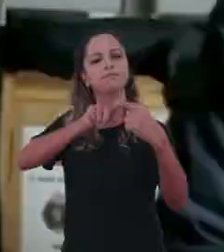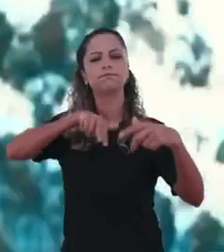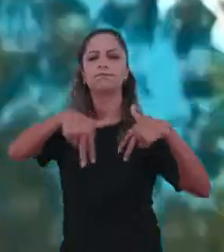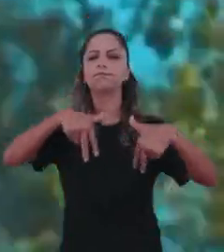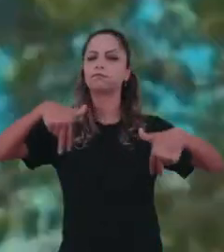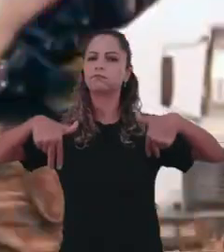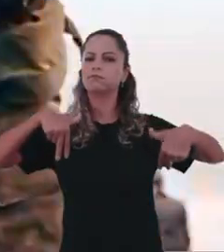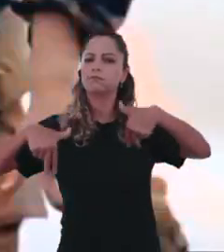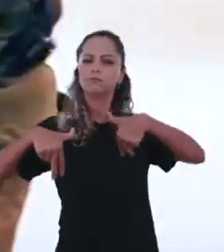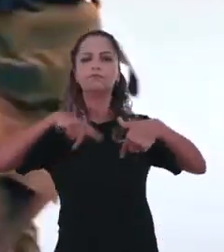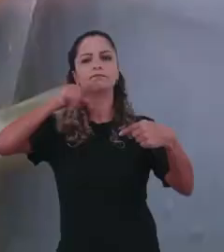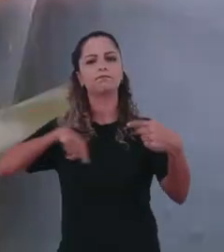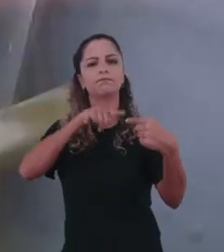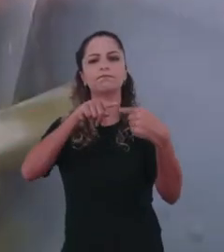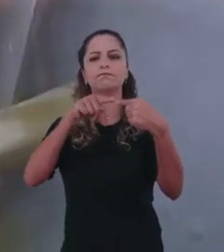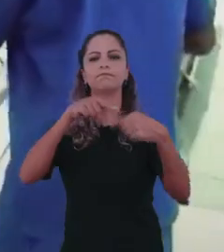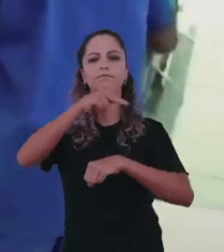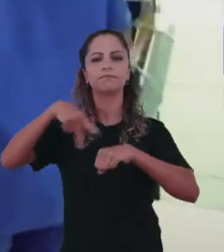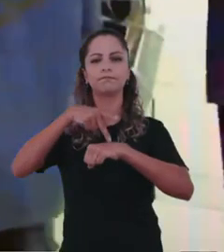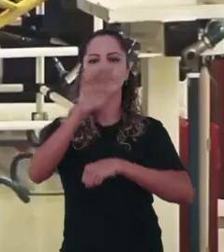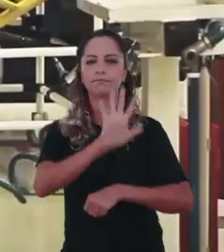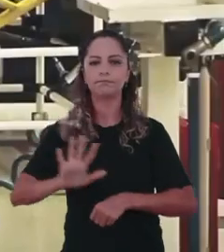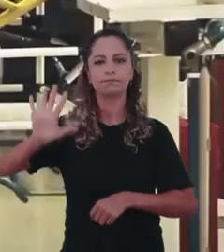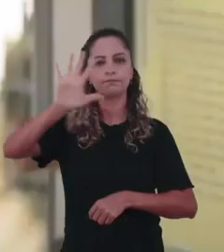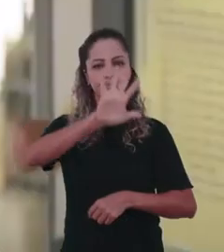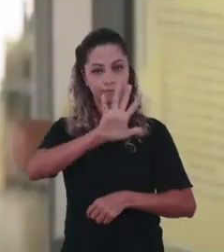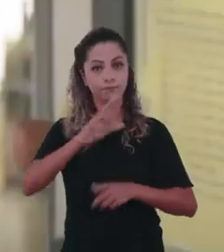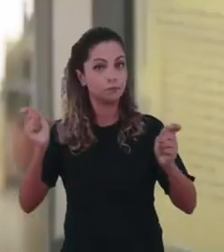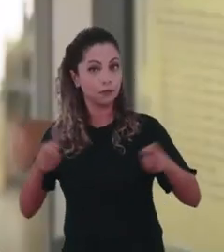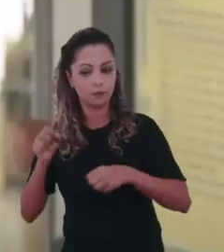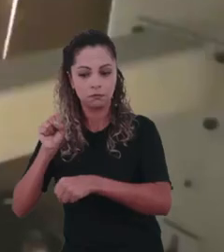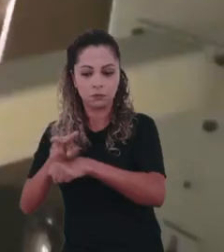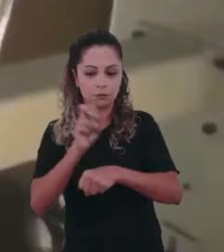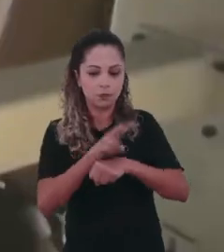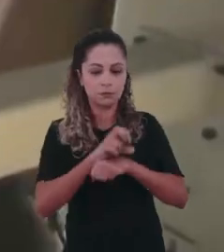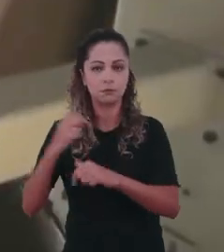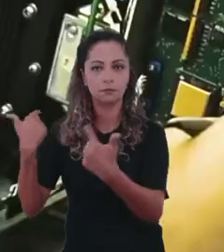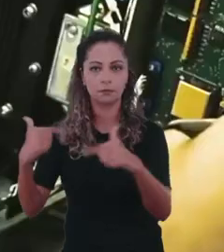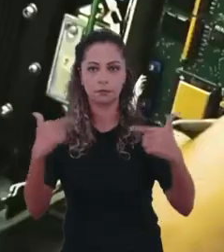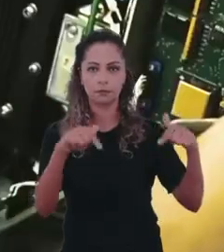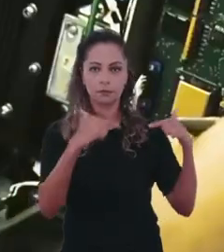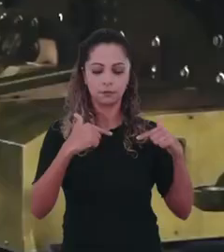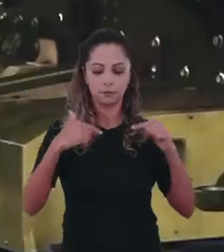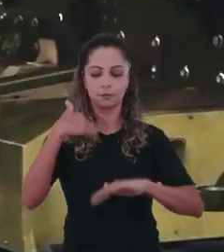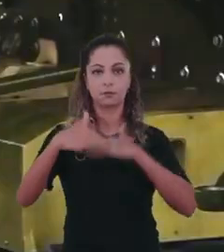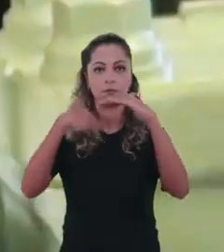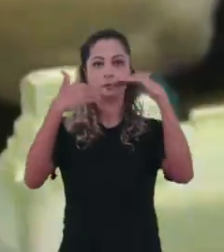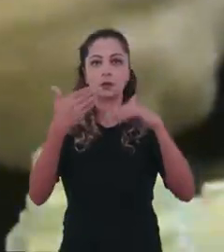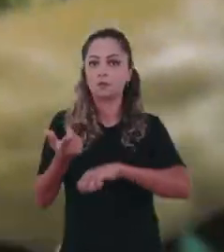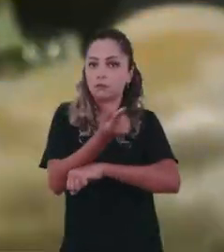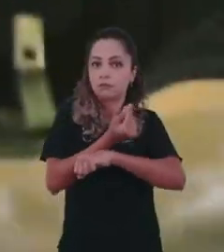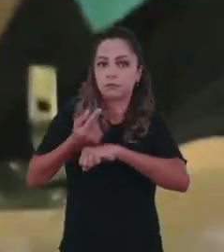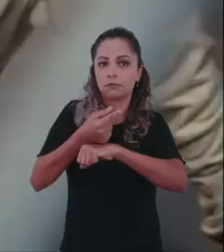missões constitucionais, que contribui para a geração de empregos e de renda, alavancando o